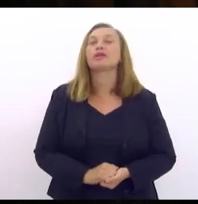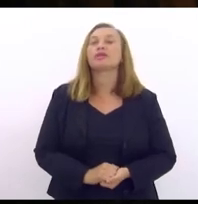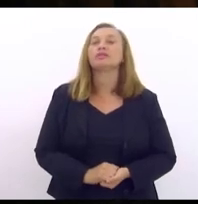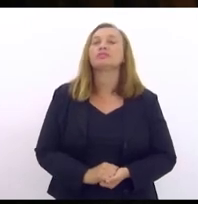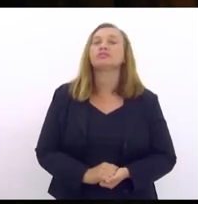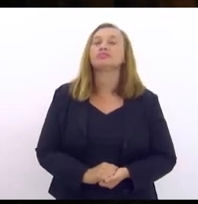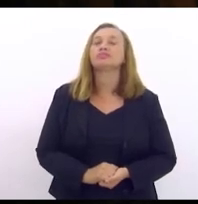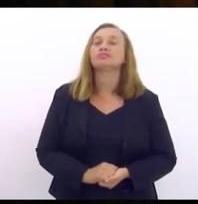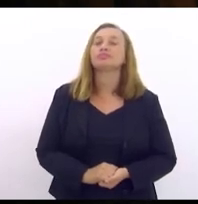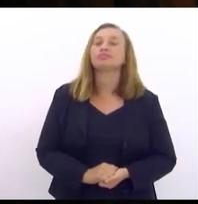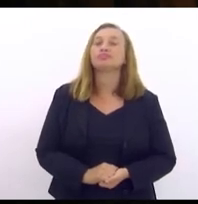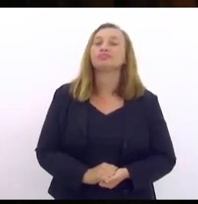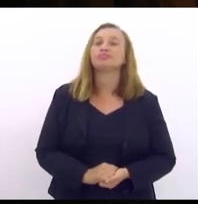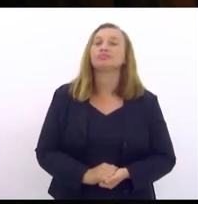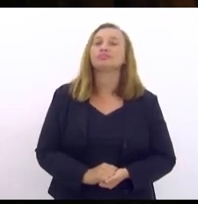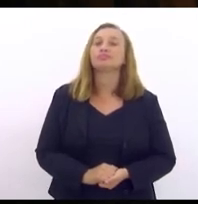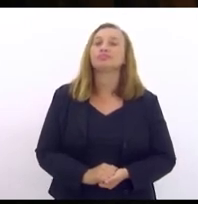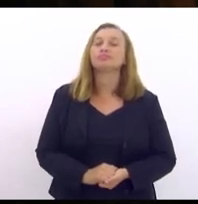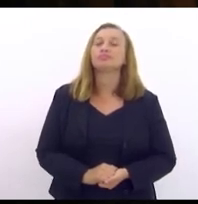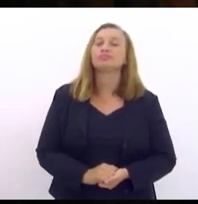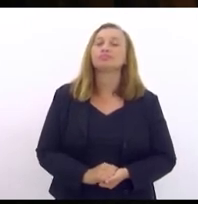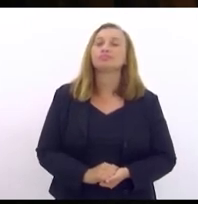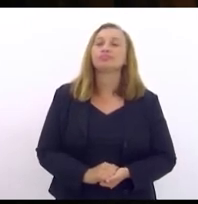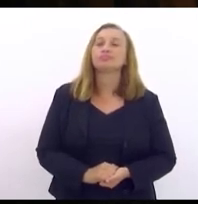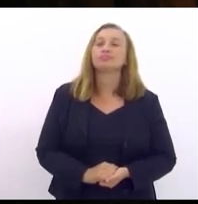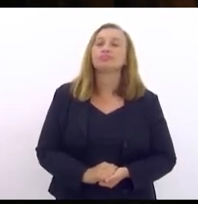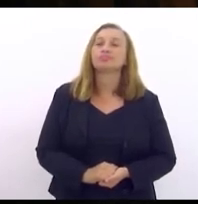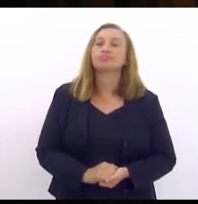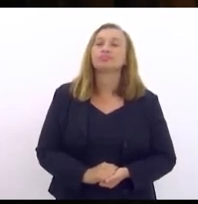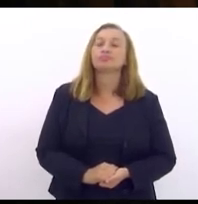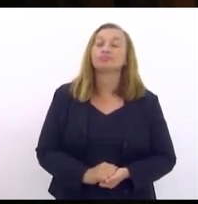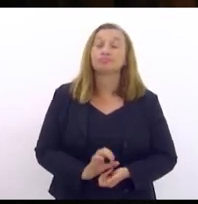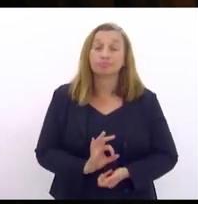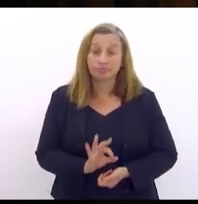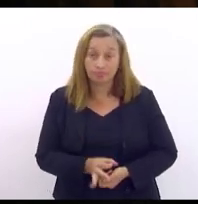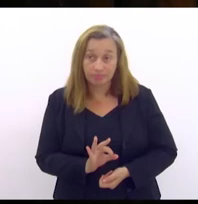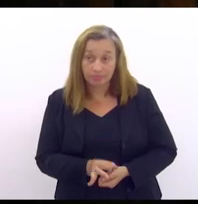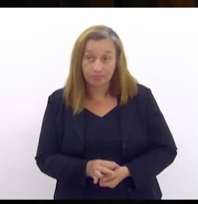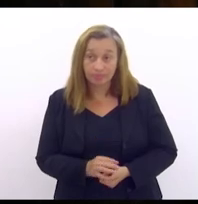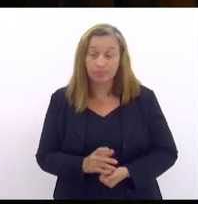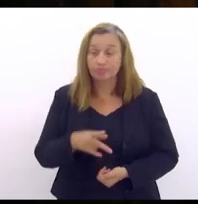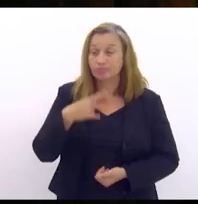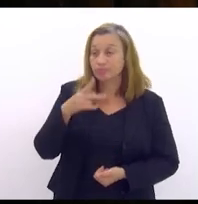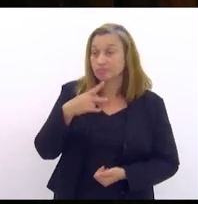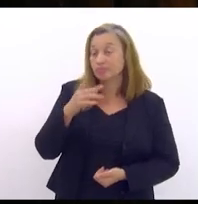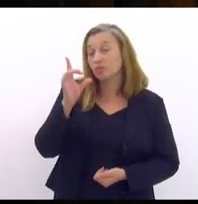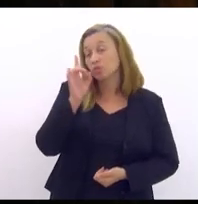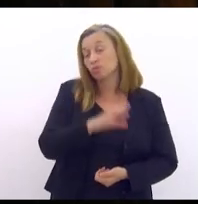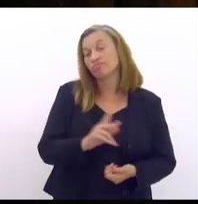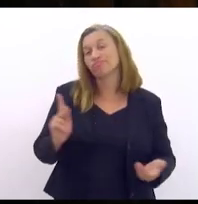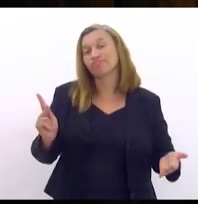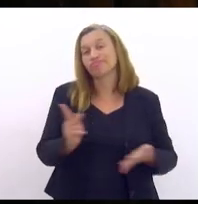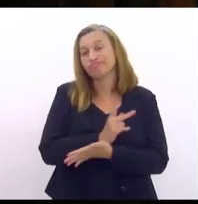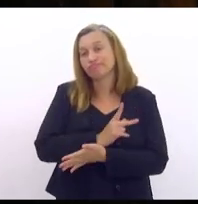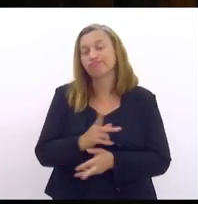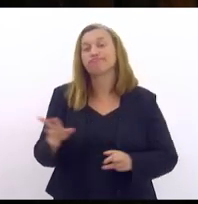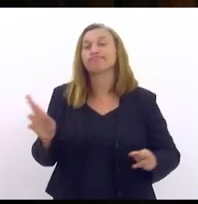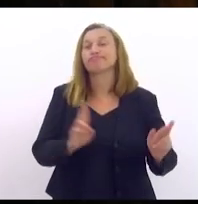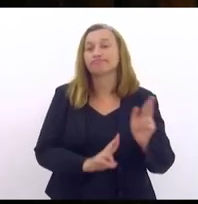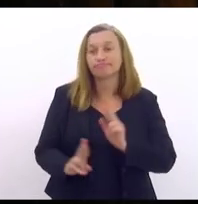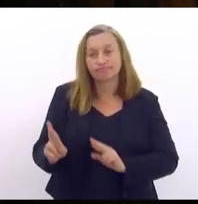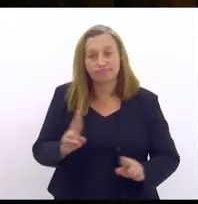a usar da minha palavra é justamente fazer uma menção aos últimos acontecimentos